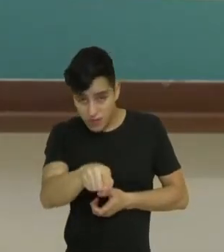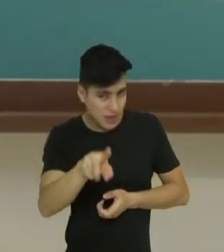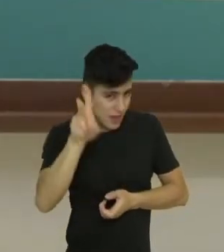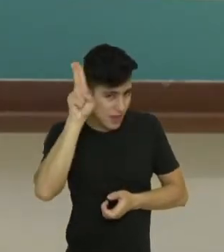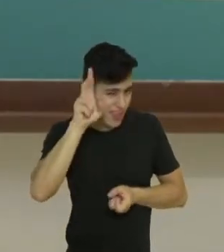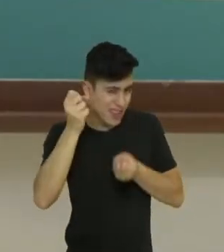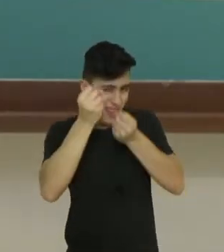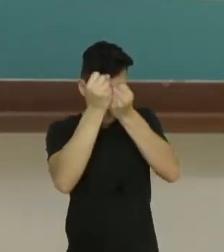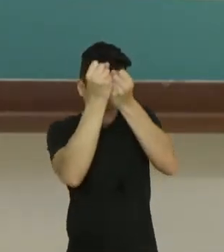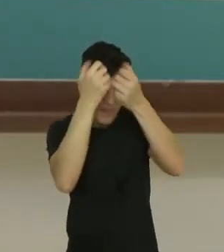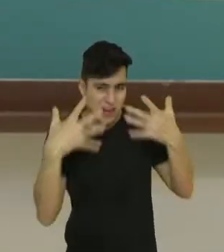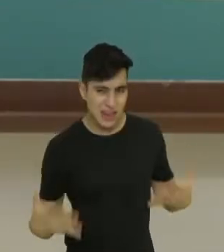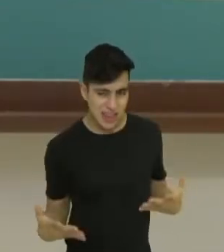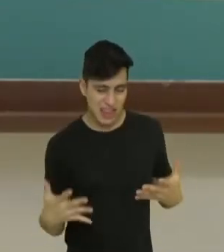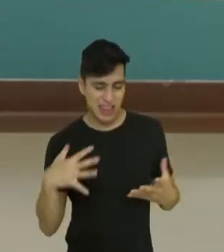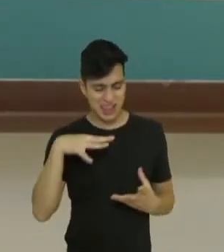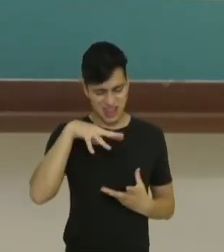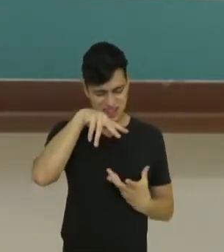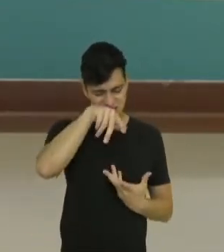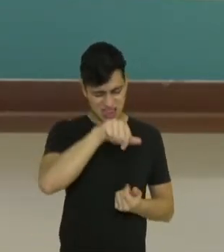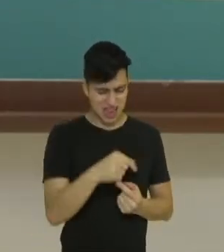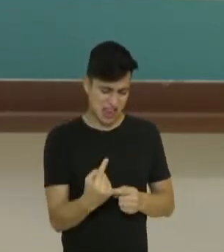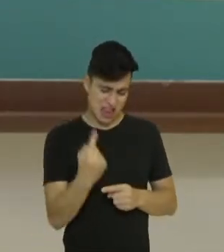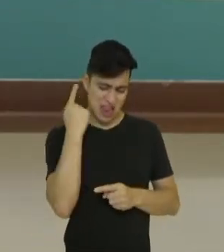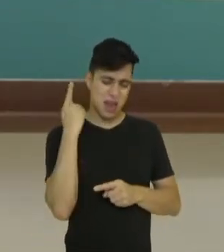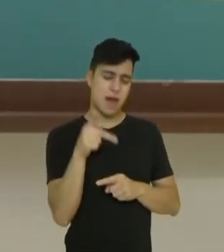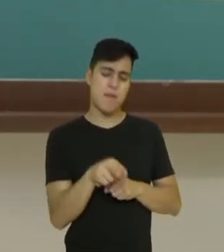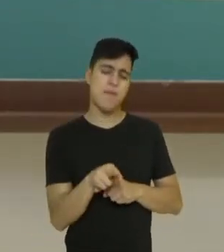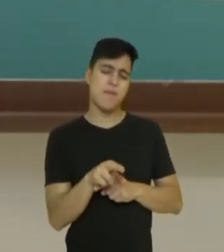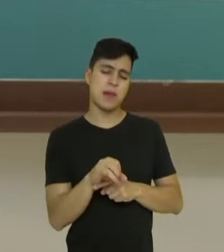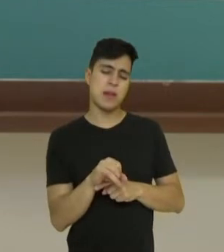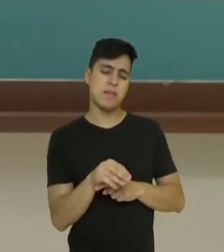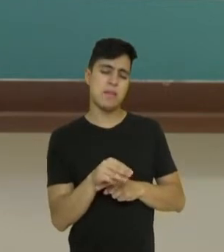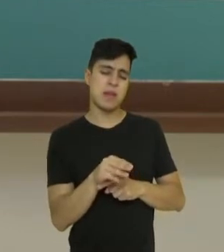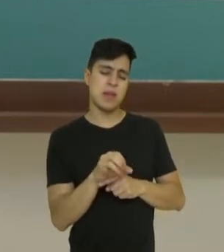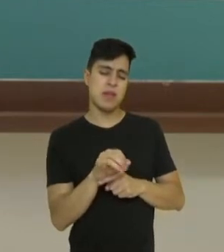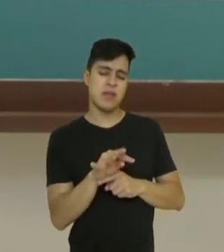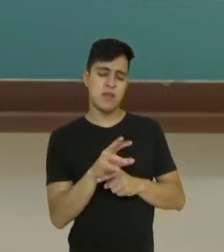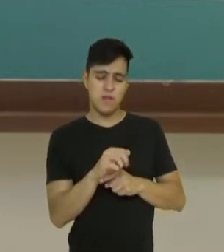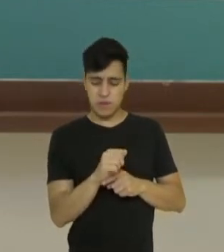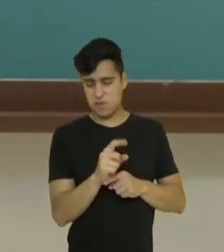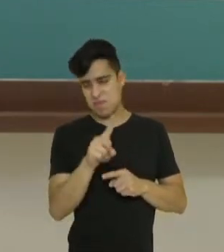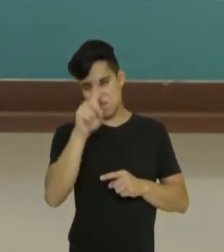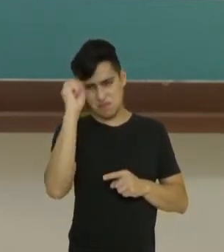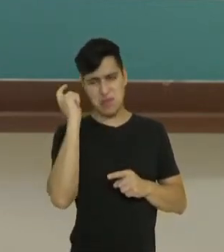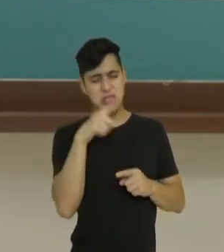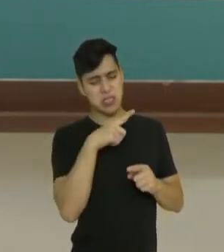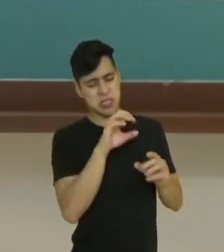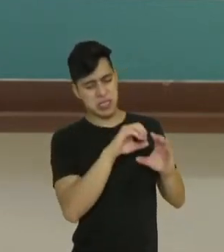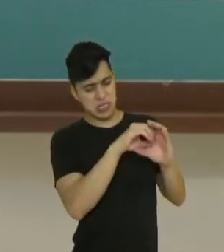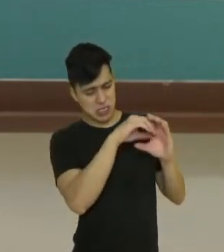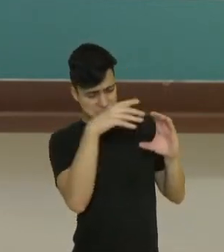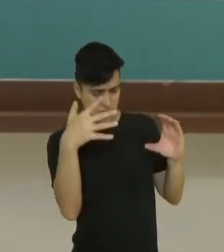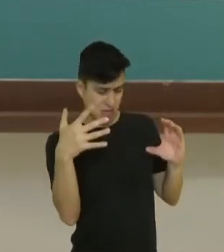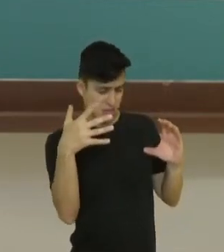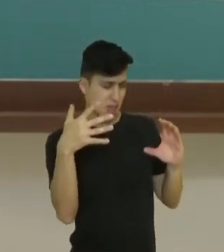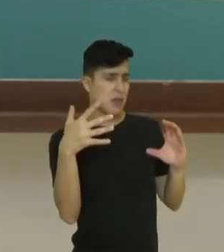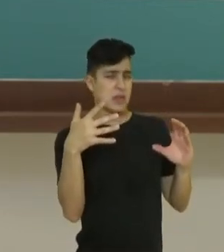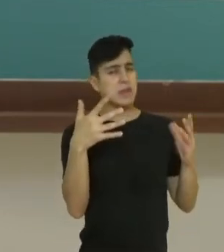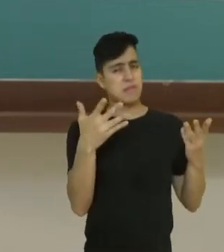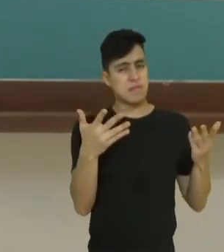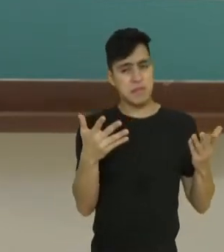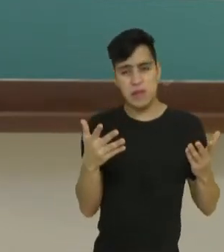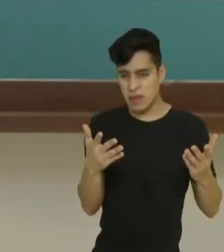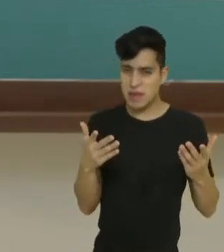Terra primitiva? Que ela tinha algumas características? E eu falei que não existia ninguém que viveu há bilhões e bilhões de anos atrás,